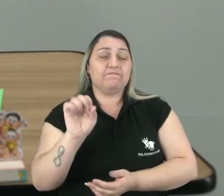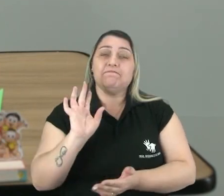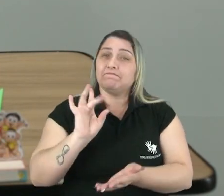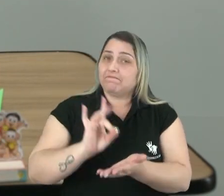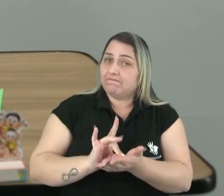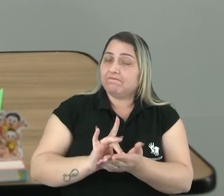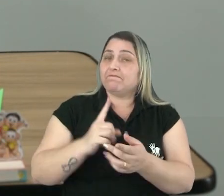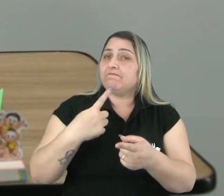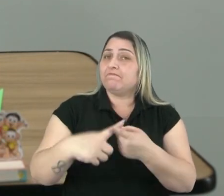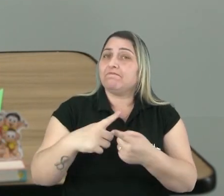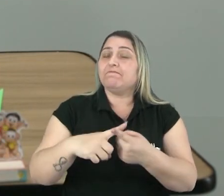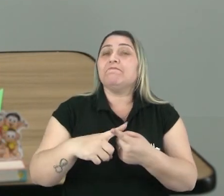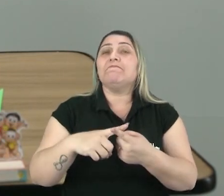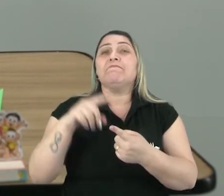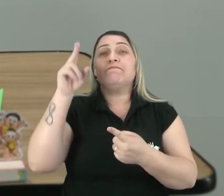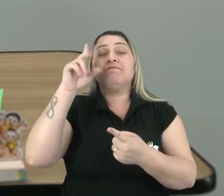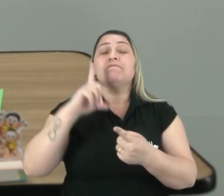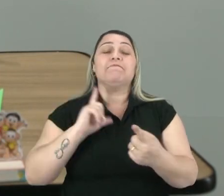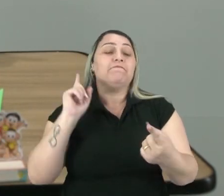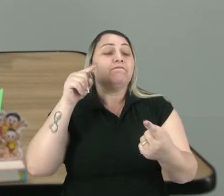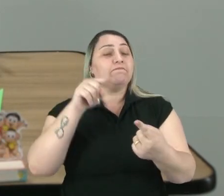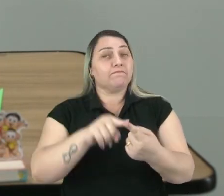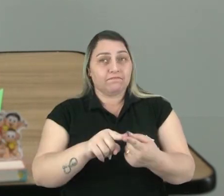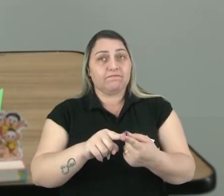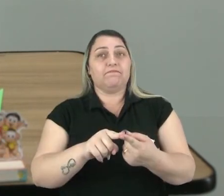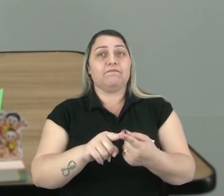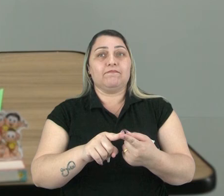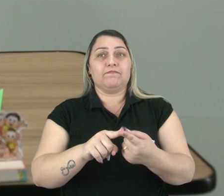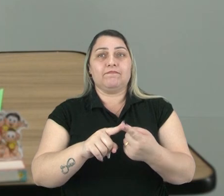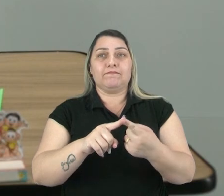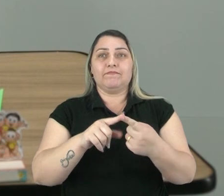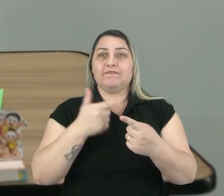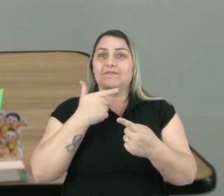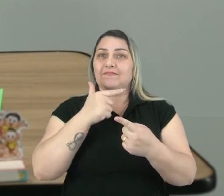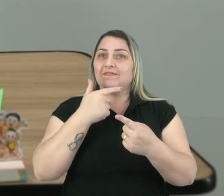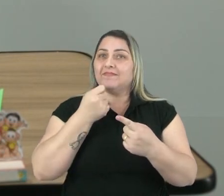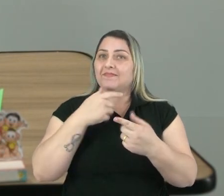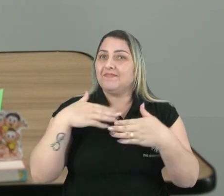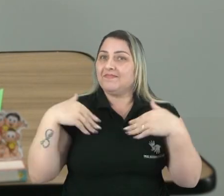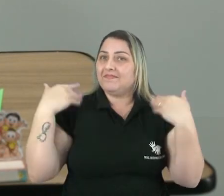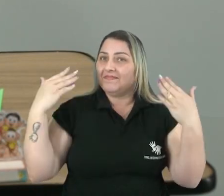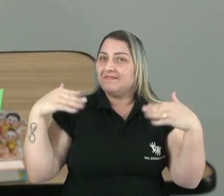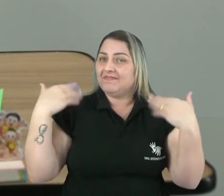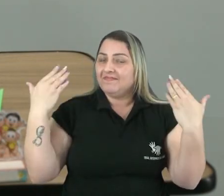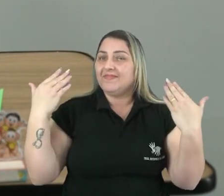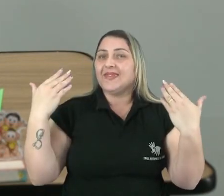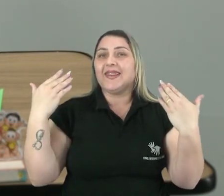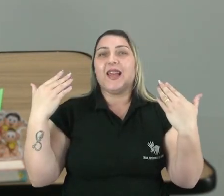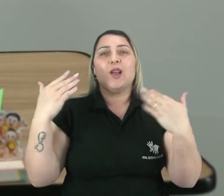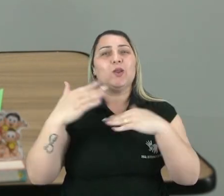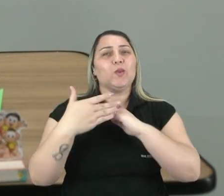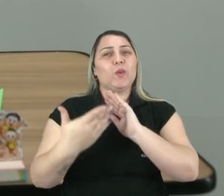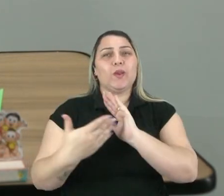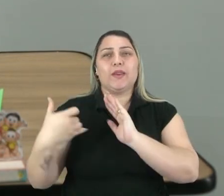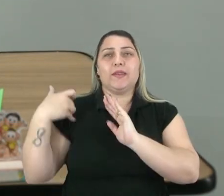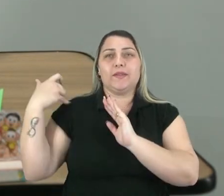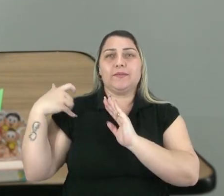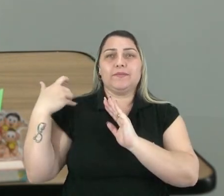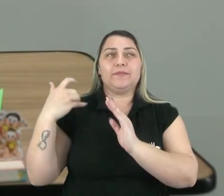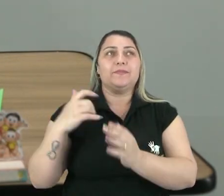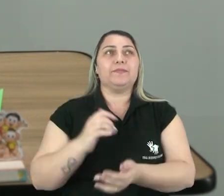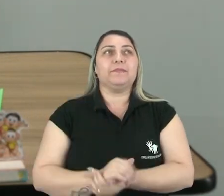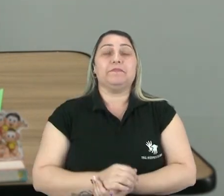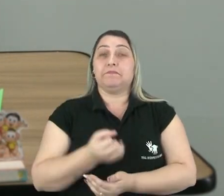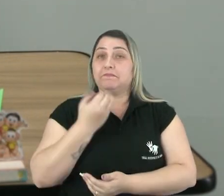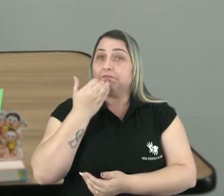mesmo? Porque esta história tem uma finalidade, que é divertir o leitor. Então, ela serve para todas as idades.